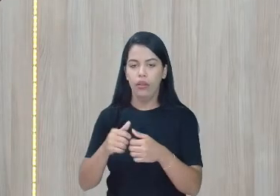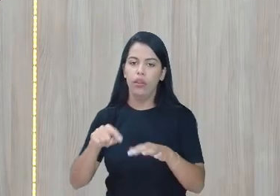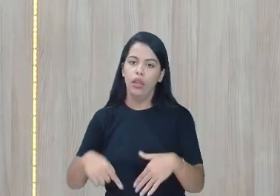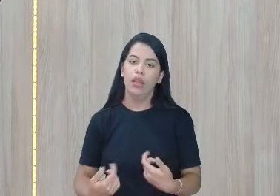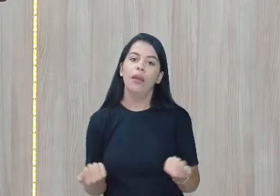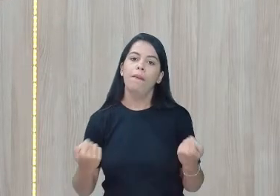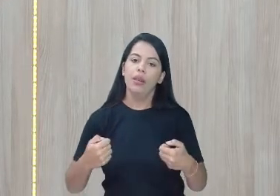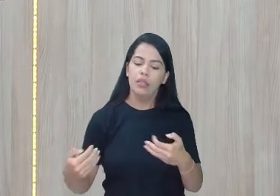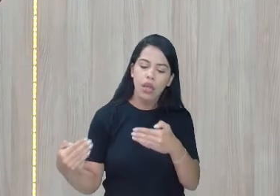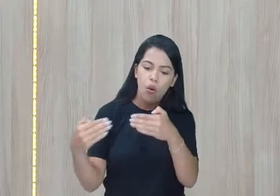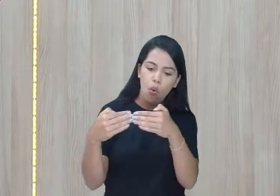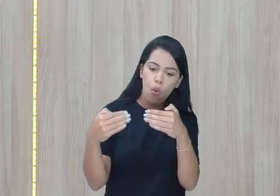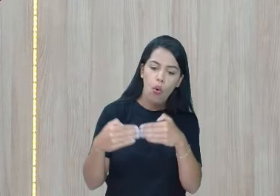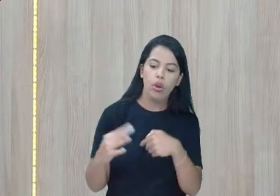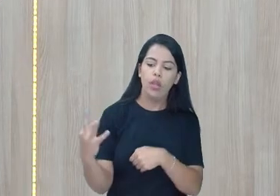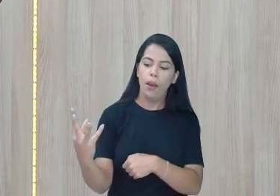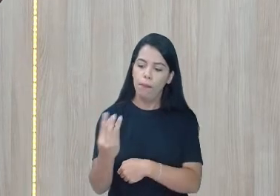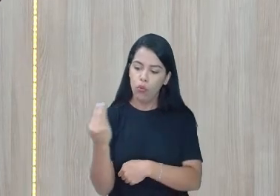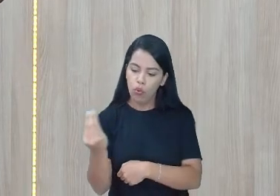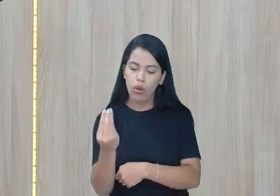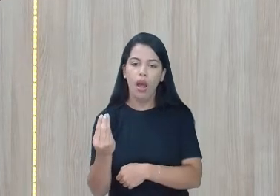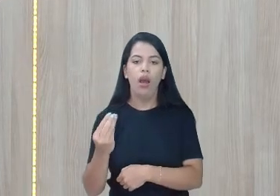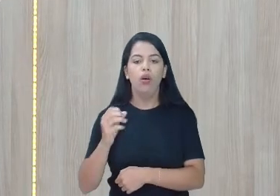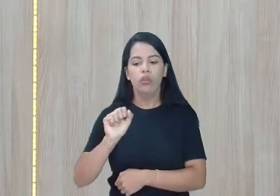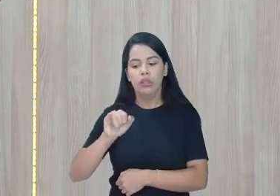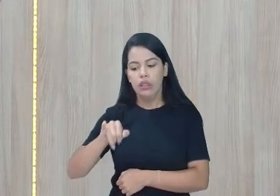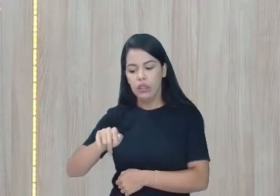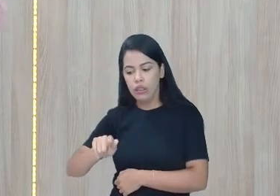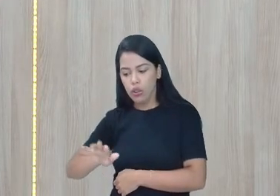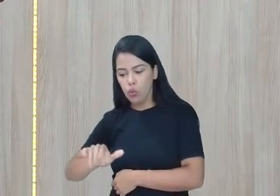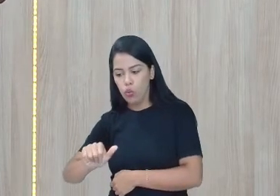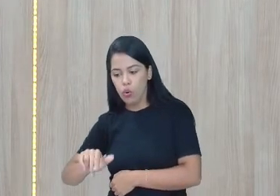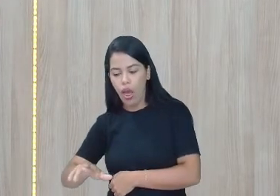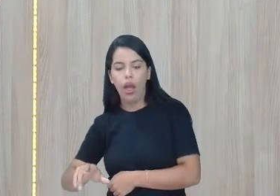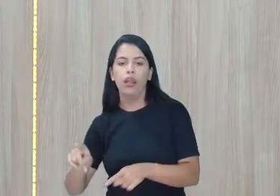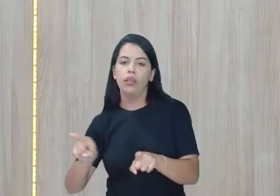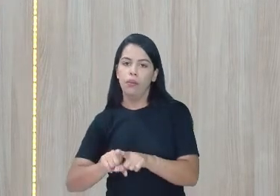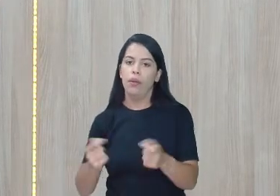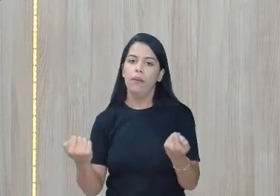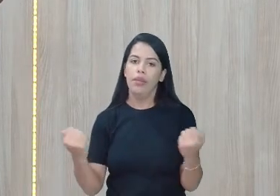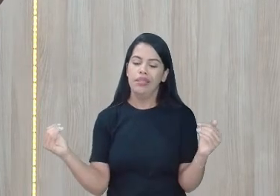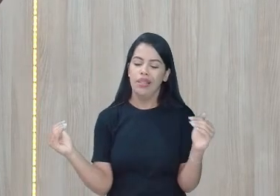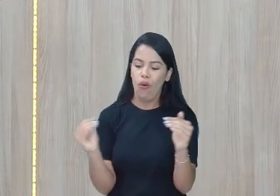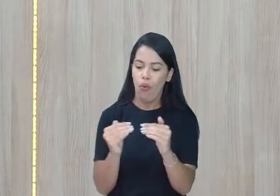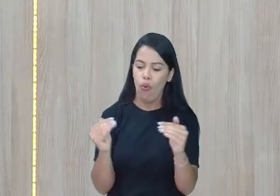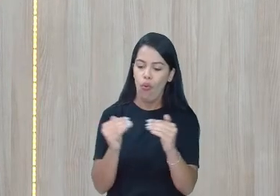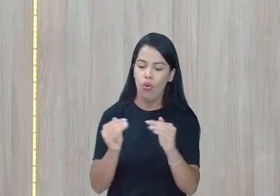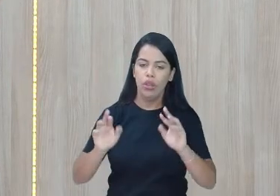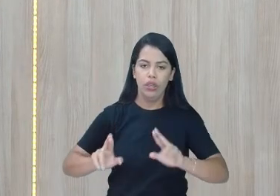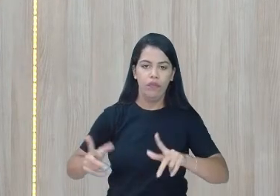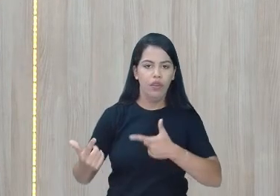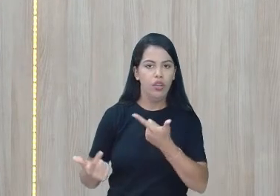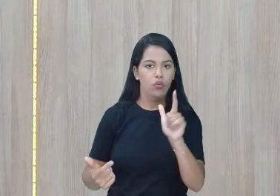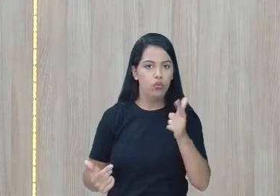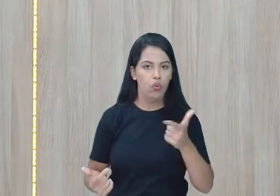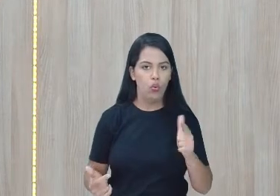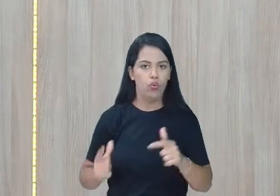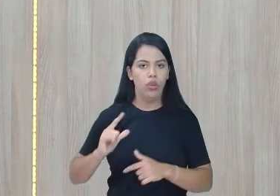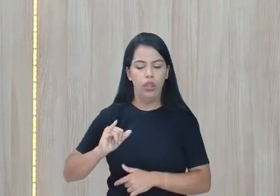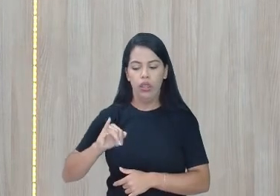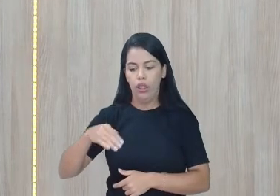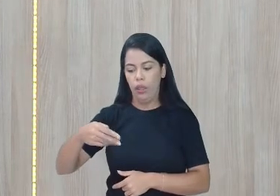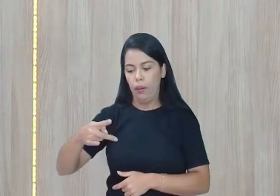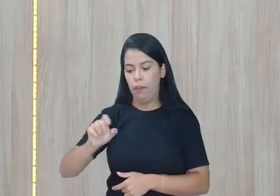e com o singular também, a depender do uso, diferentemente do verbo haver e do verbo fazer, que ficam